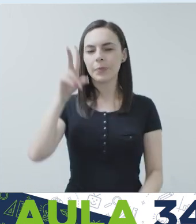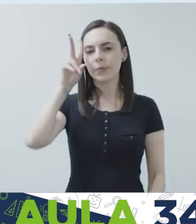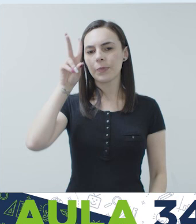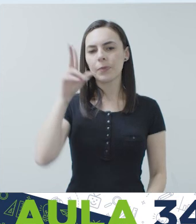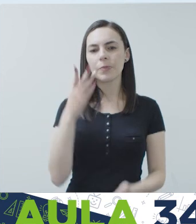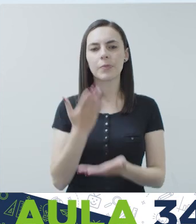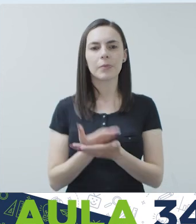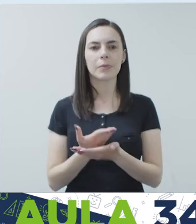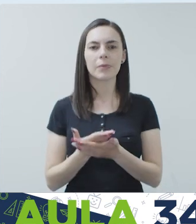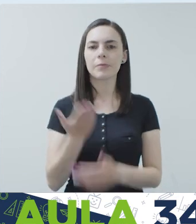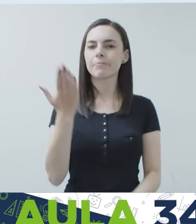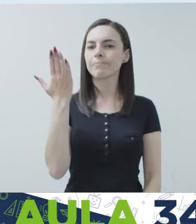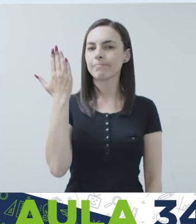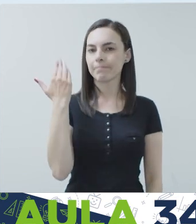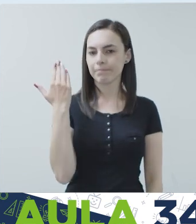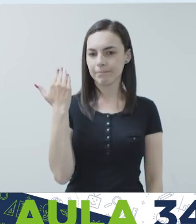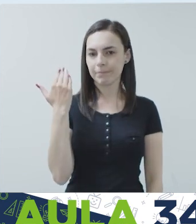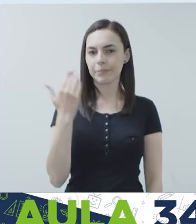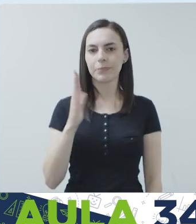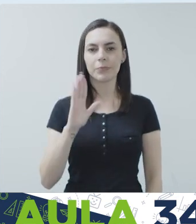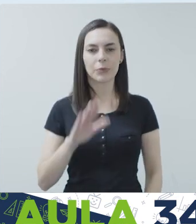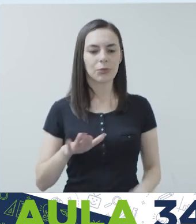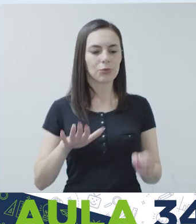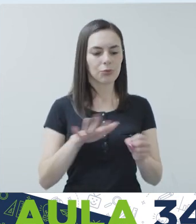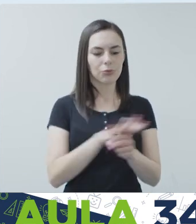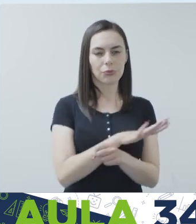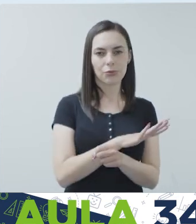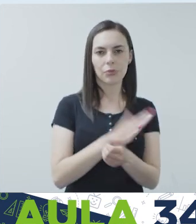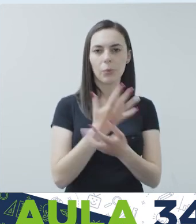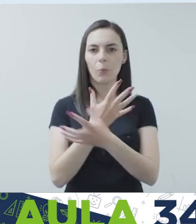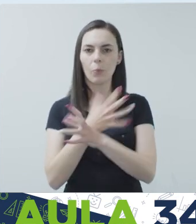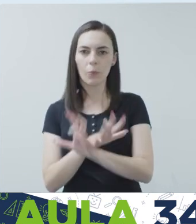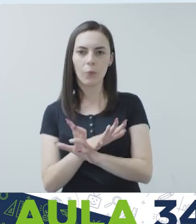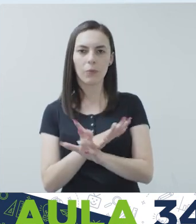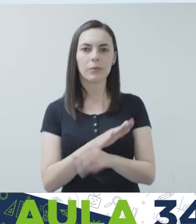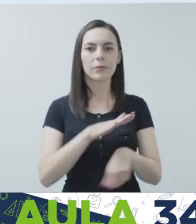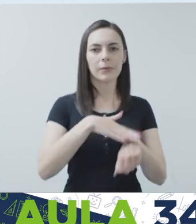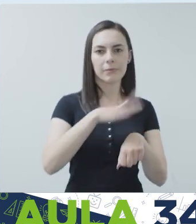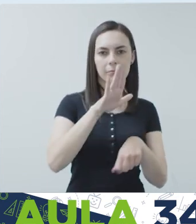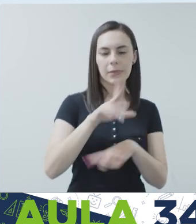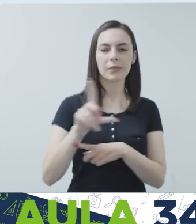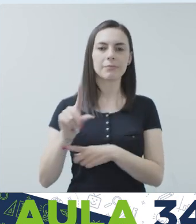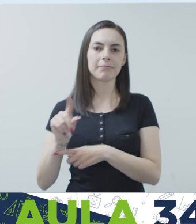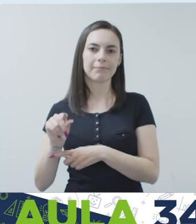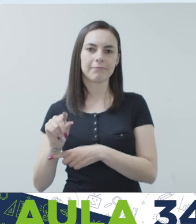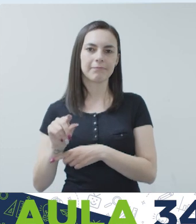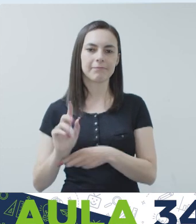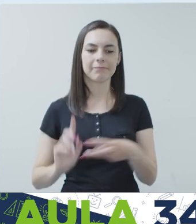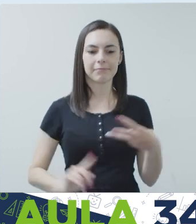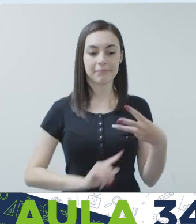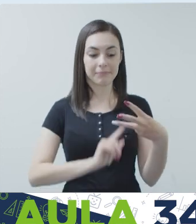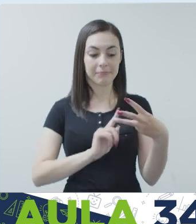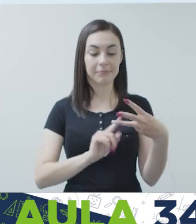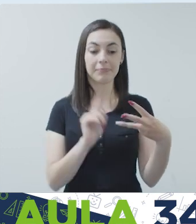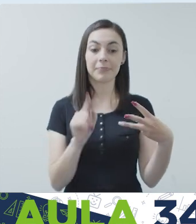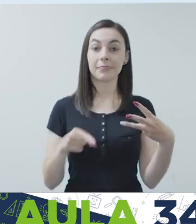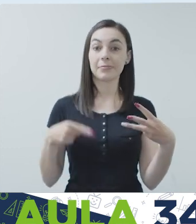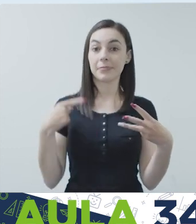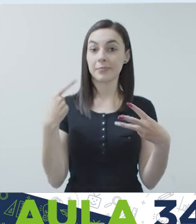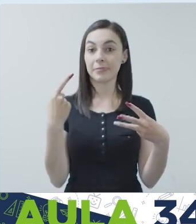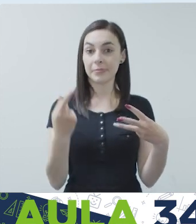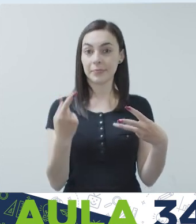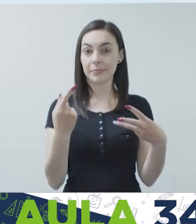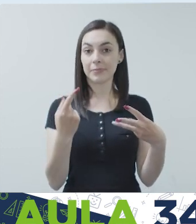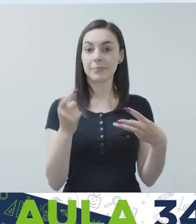aula anterior. Cheio, vazio, mais, menos. Depois nós fomos lá